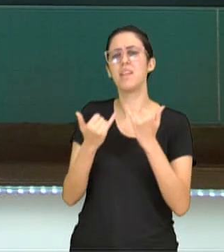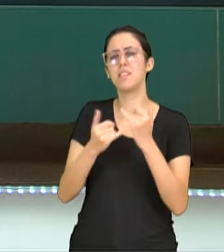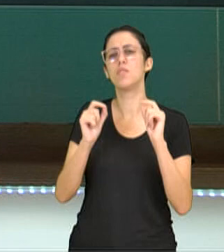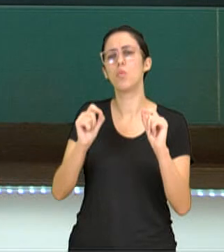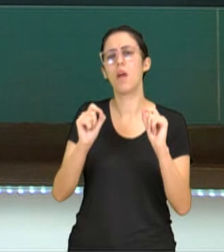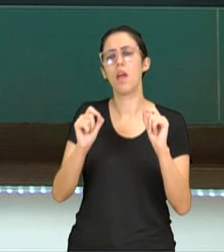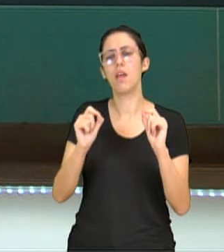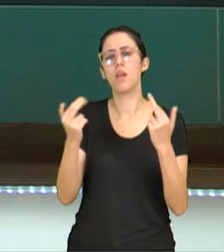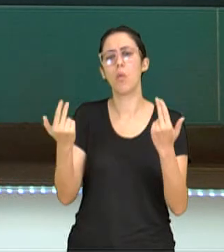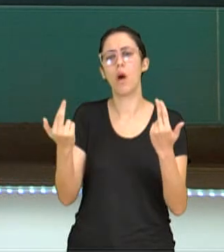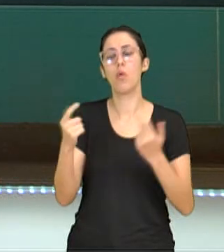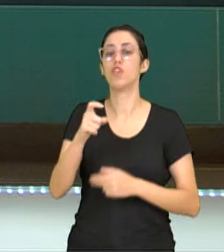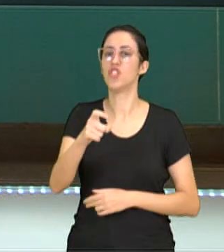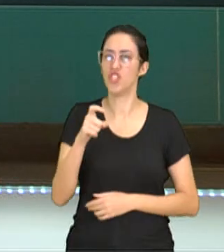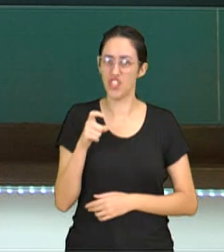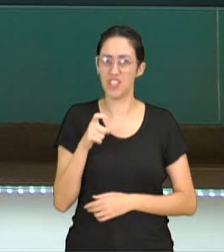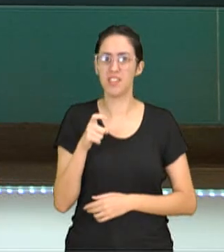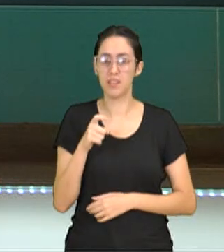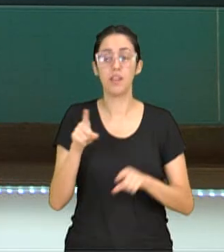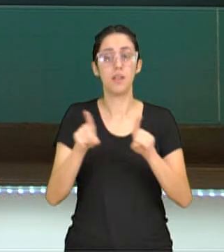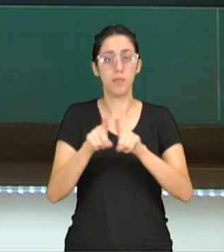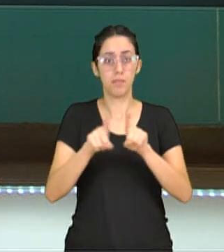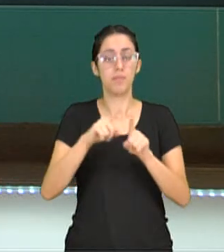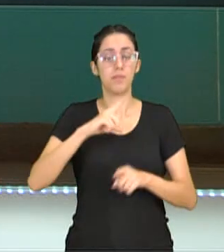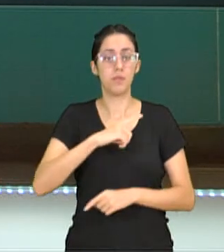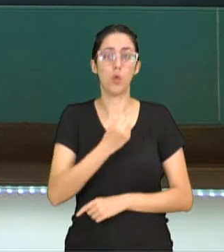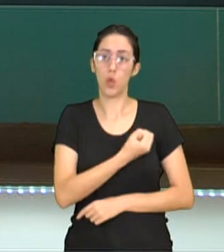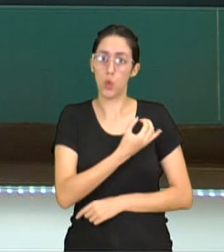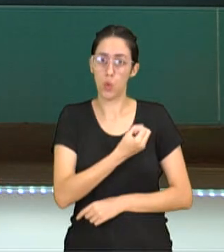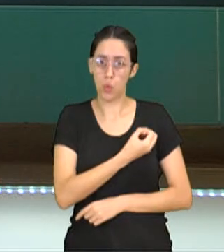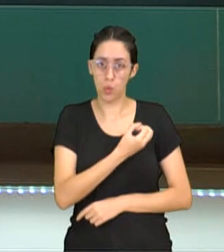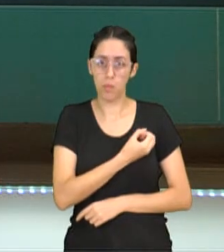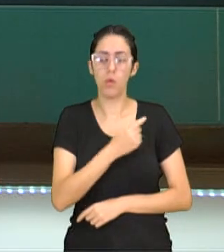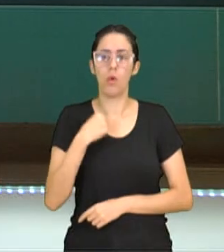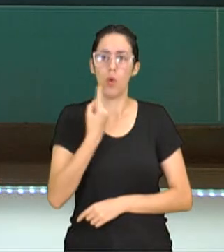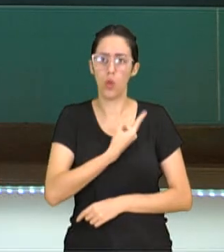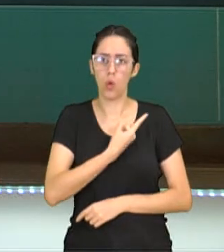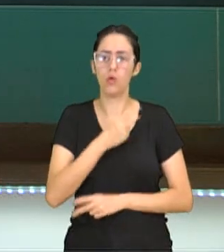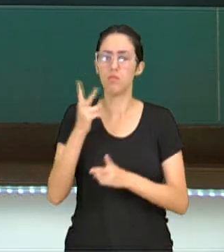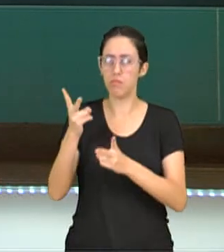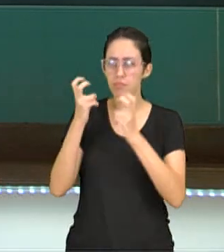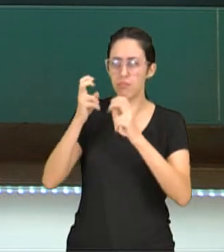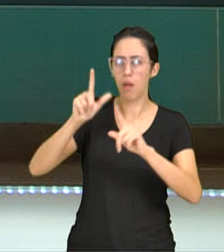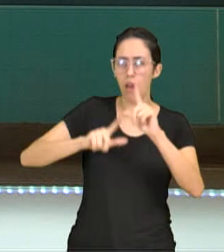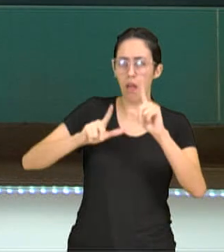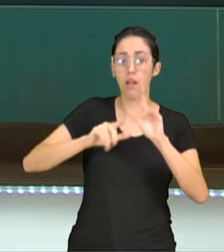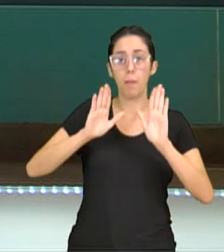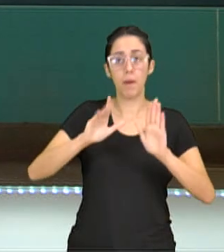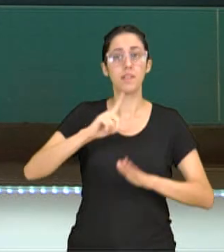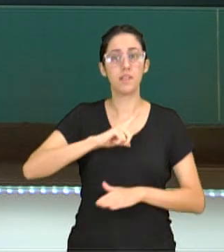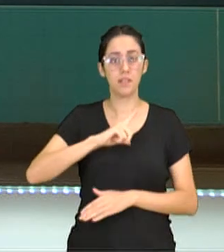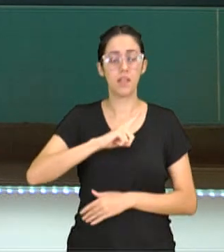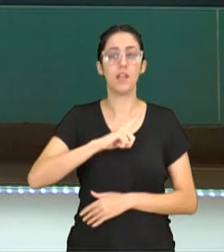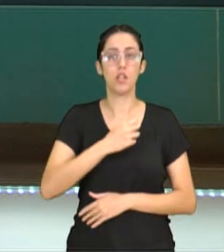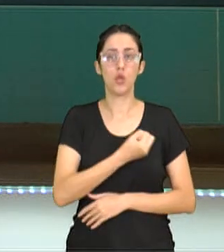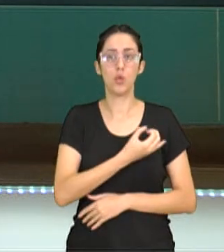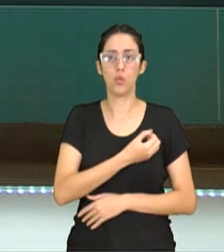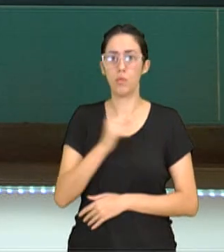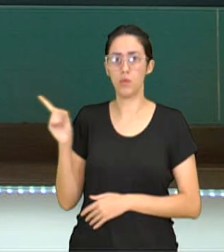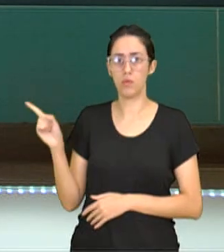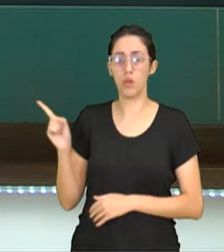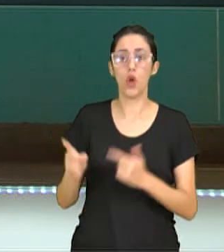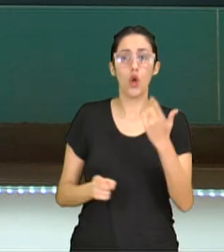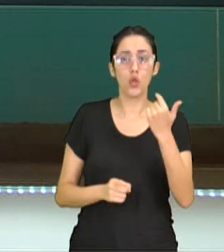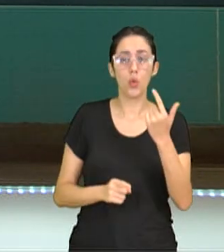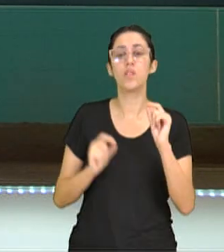X. E também tem o número. Normalmente a gente identifica a letra, né? Mas o número também tá lá, ó. 12 é 3 vezes